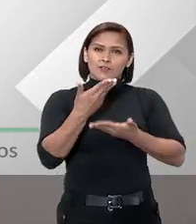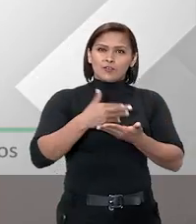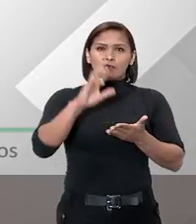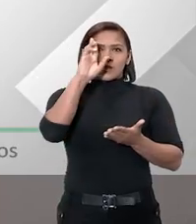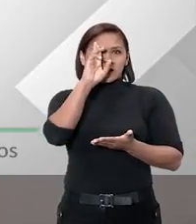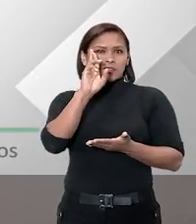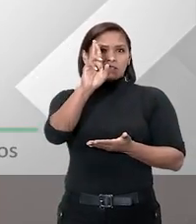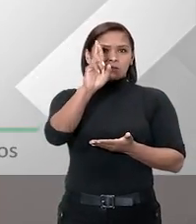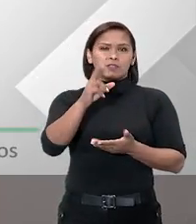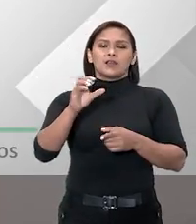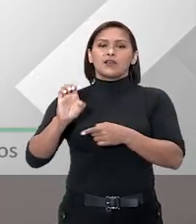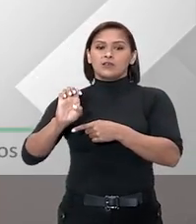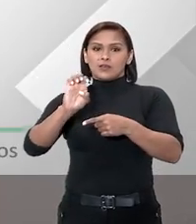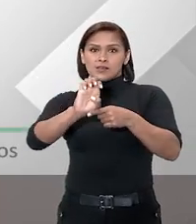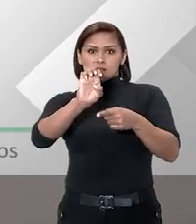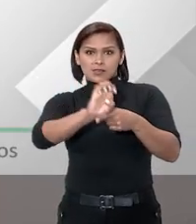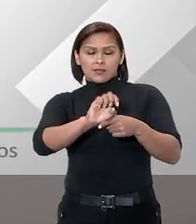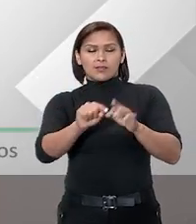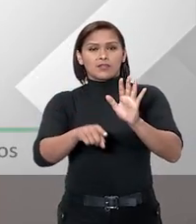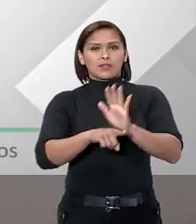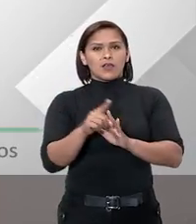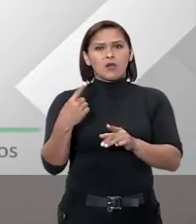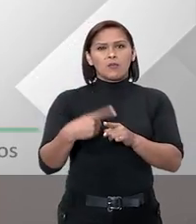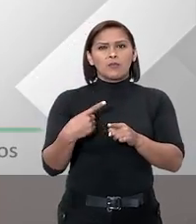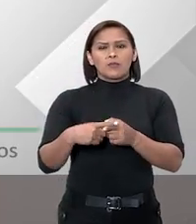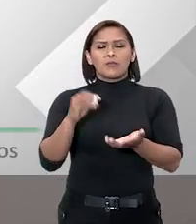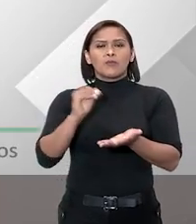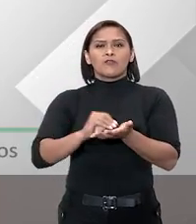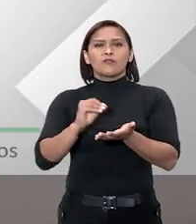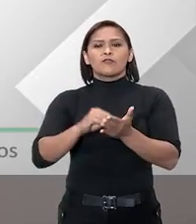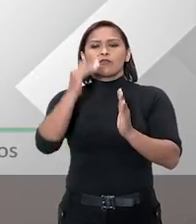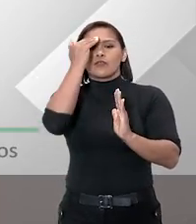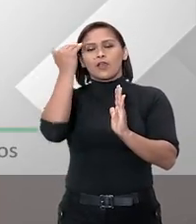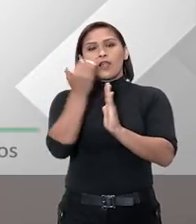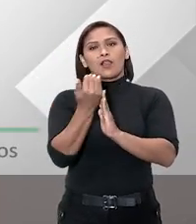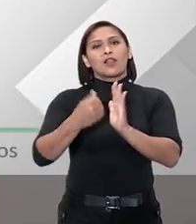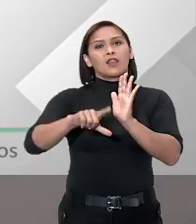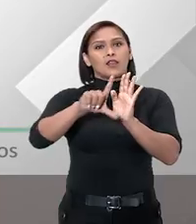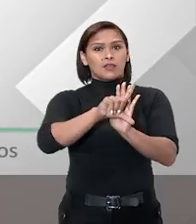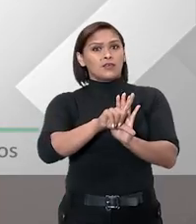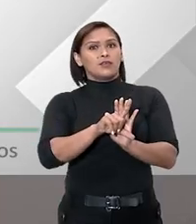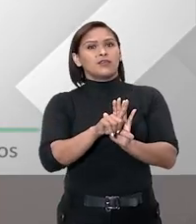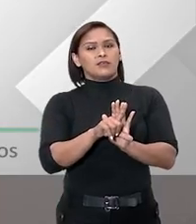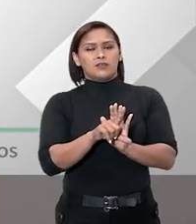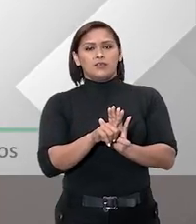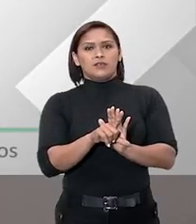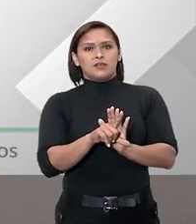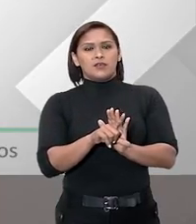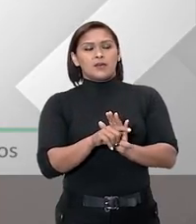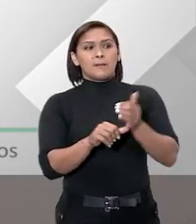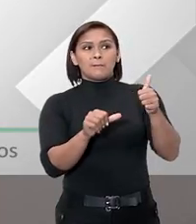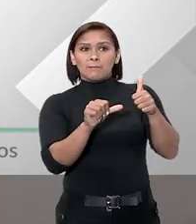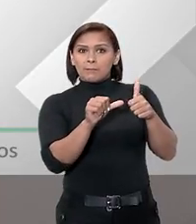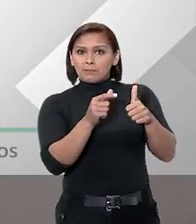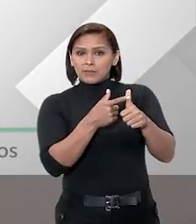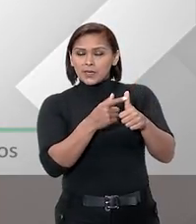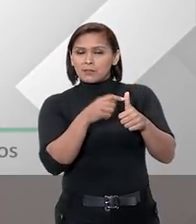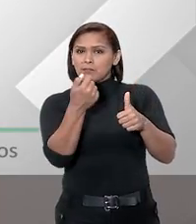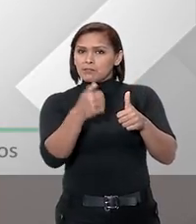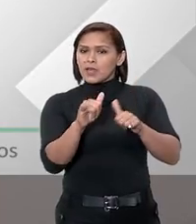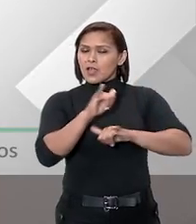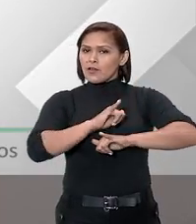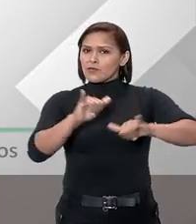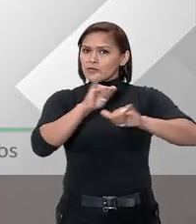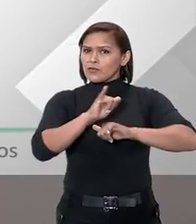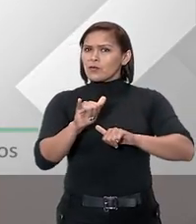a responsabilização estatal por conta de um não cumprimento da Lei 431, primeiro a gente tem que